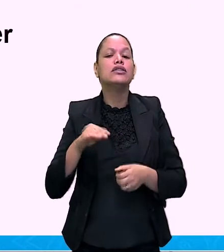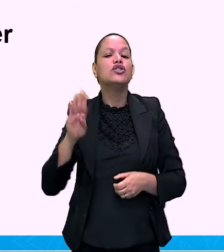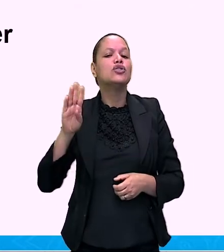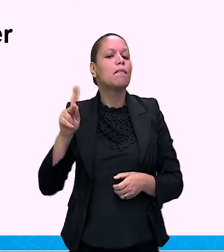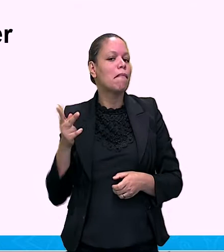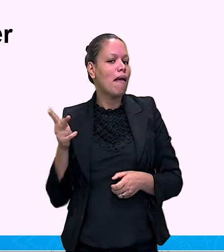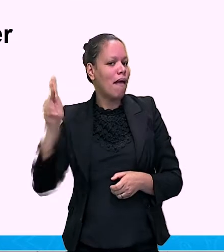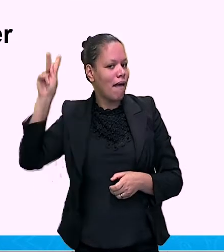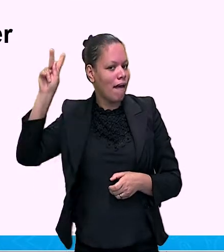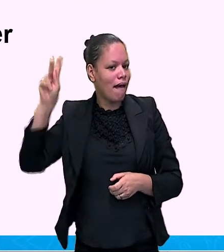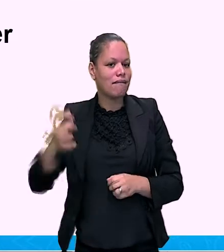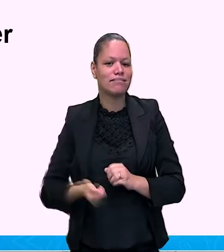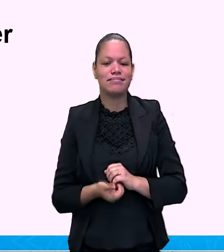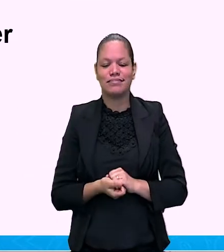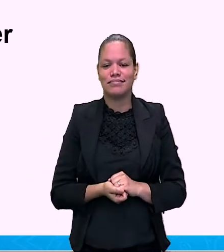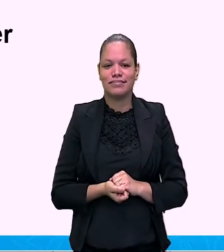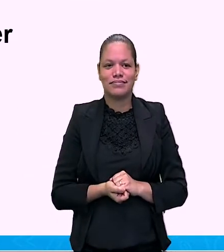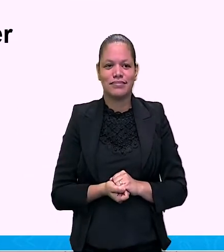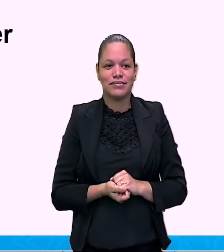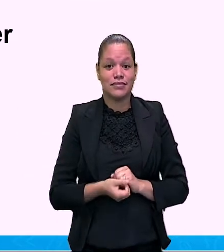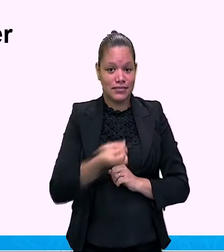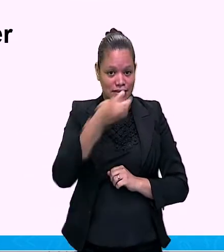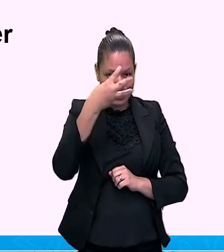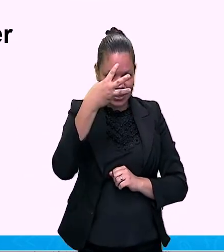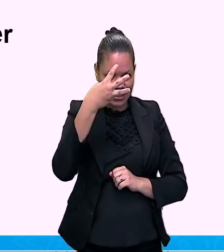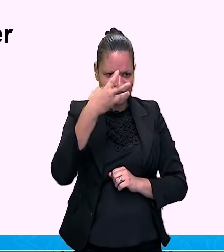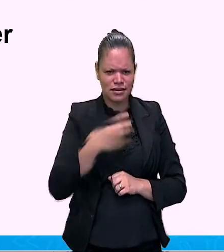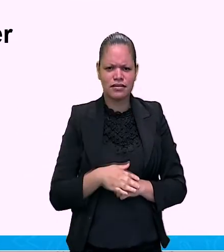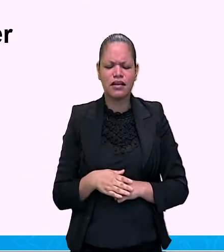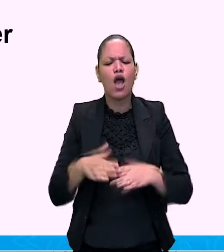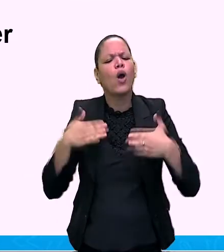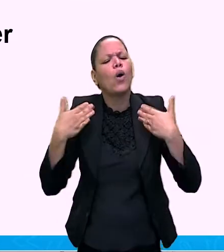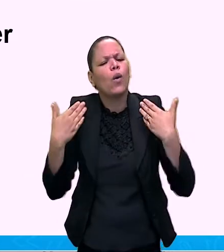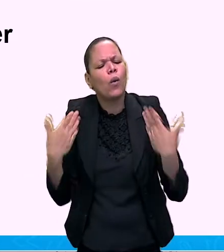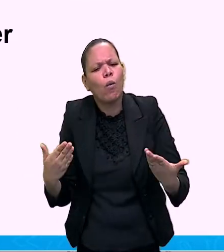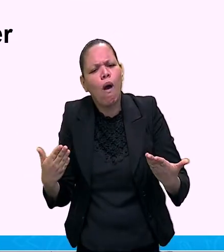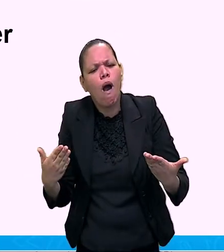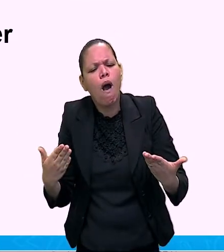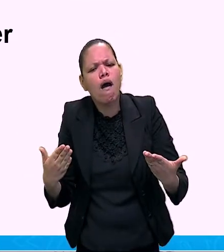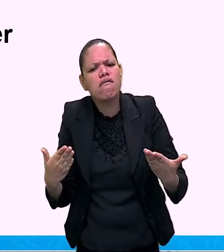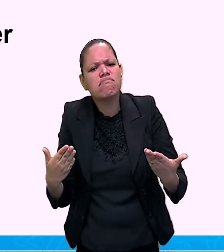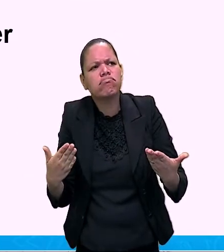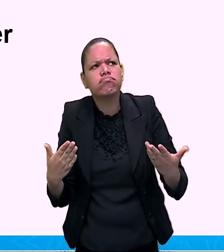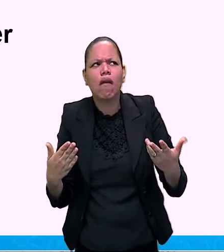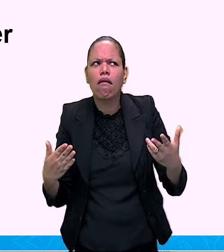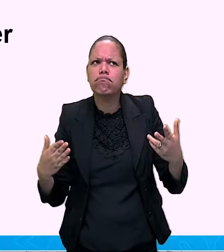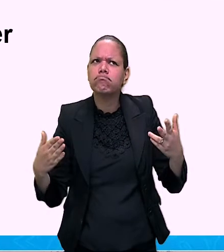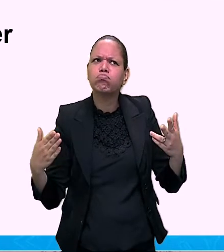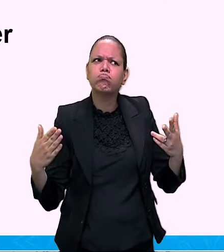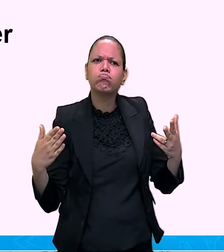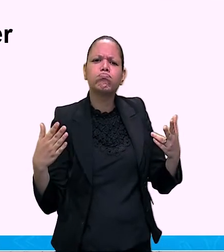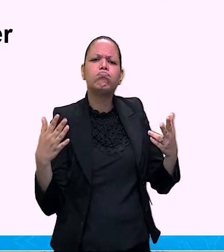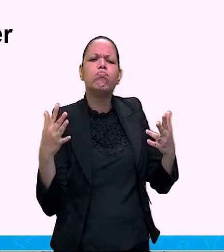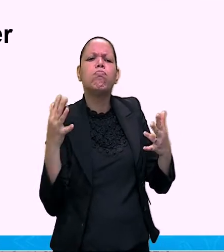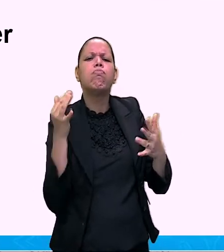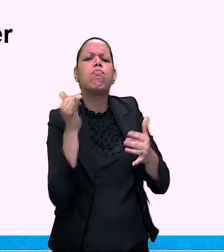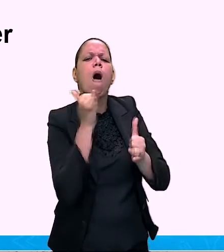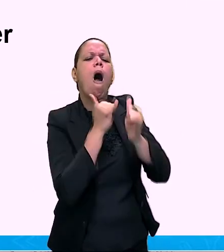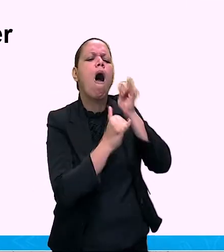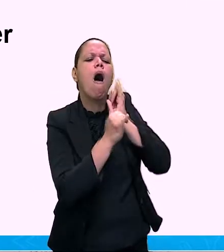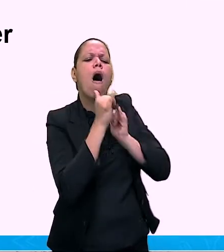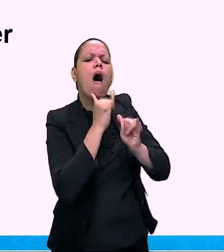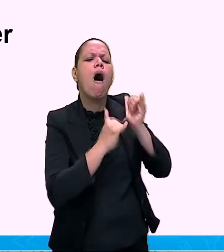online. Terceira questão. Qual é o assunto principal dessa reportagem,